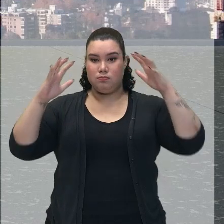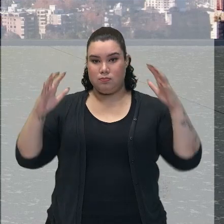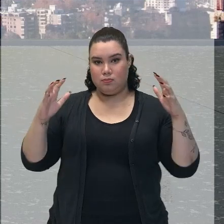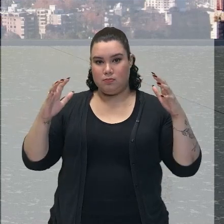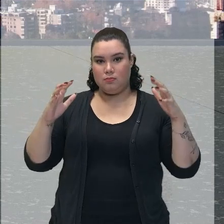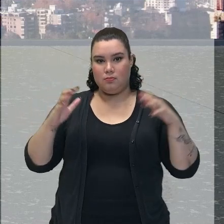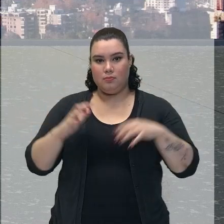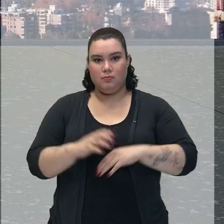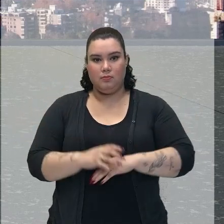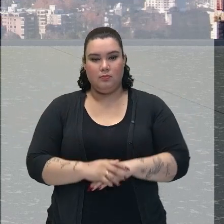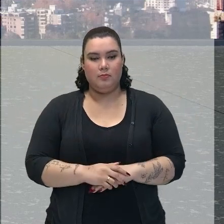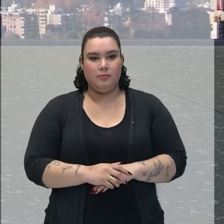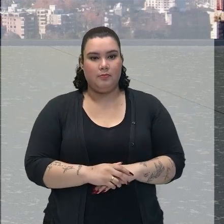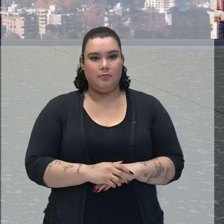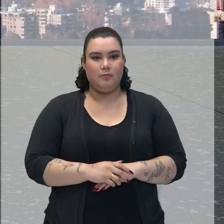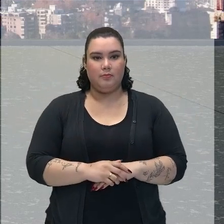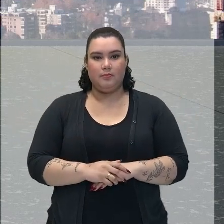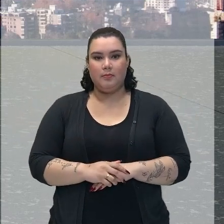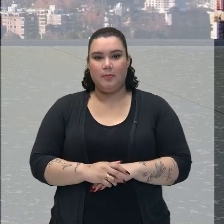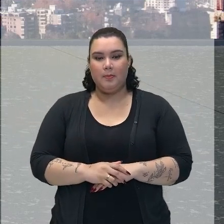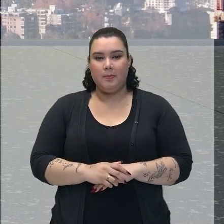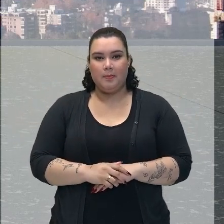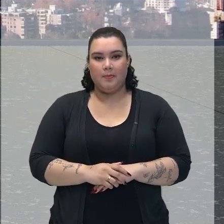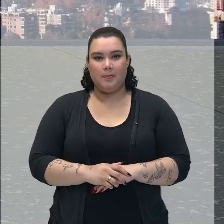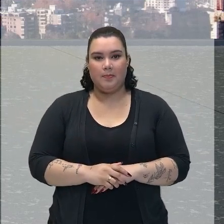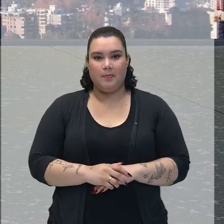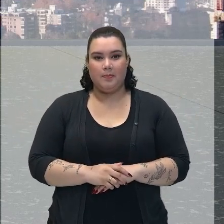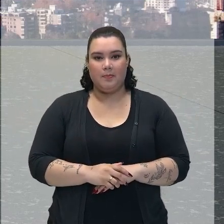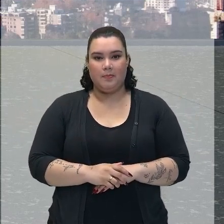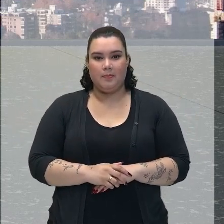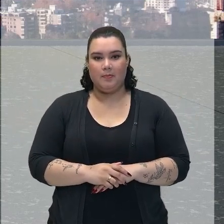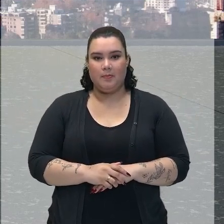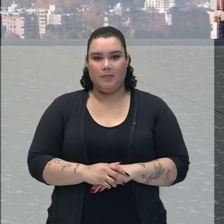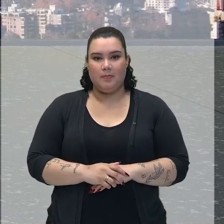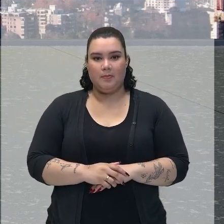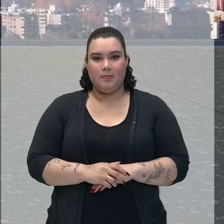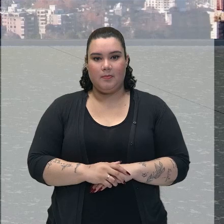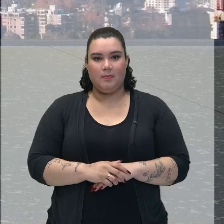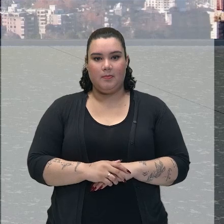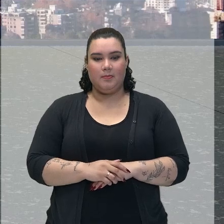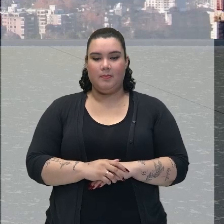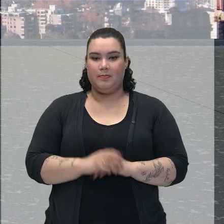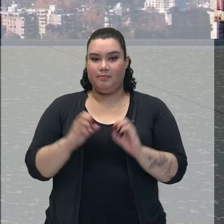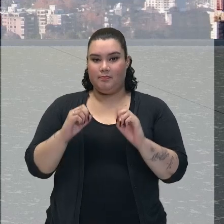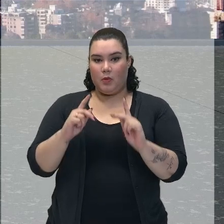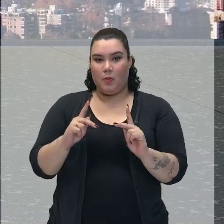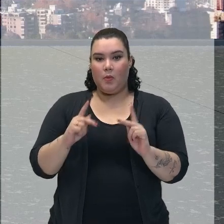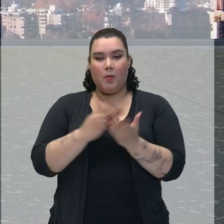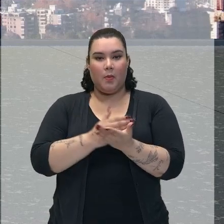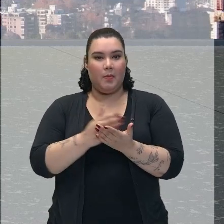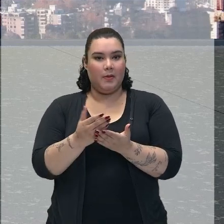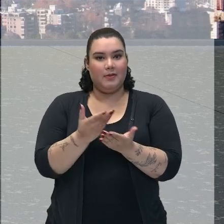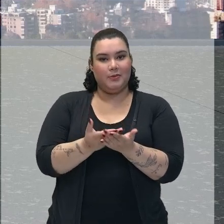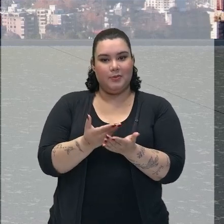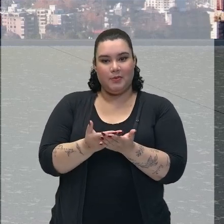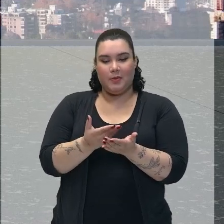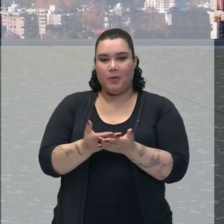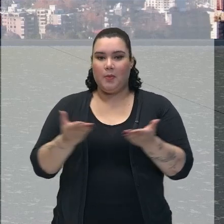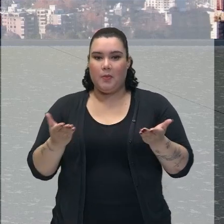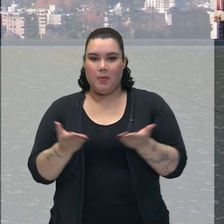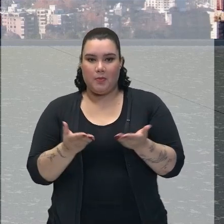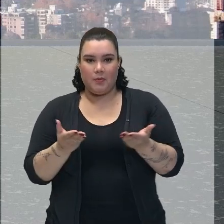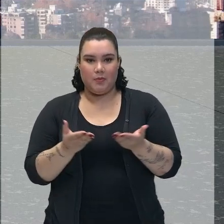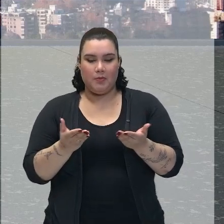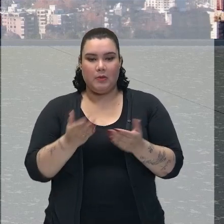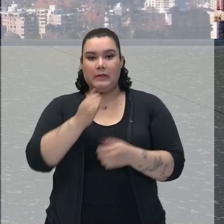profe, pretérito imperfeito de indicativo. É isso aí, pessoal. Vamos começar